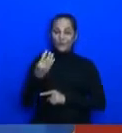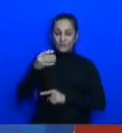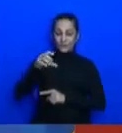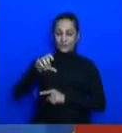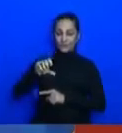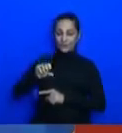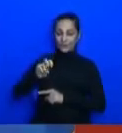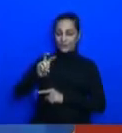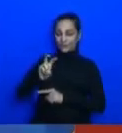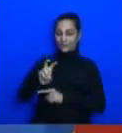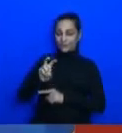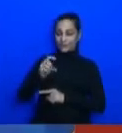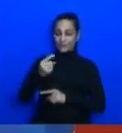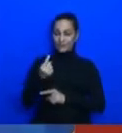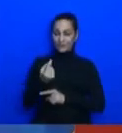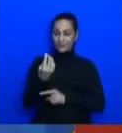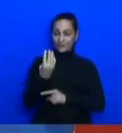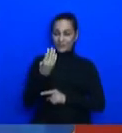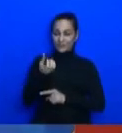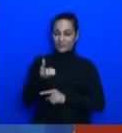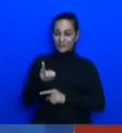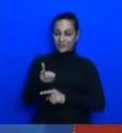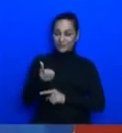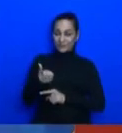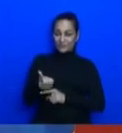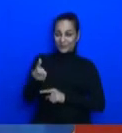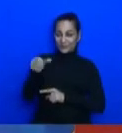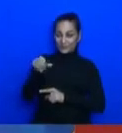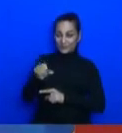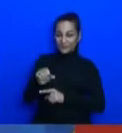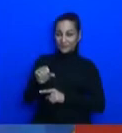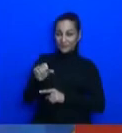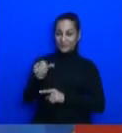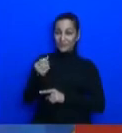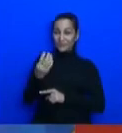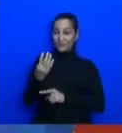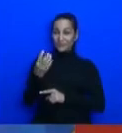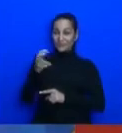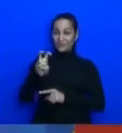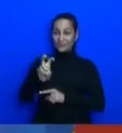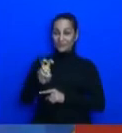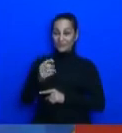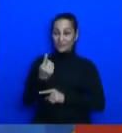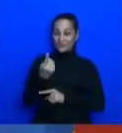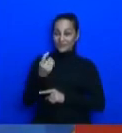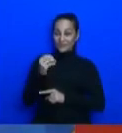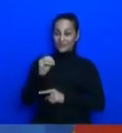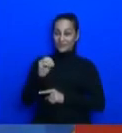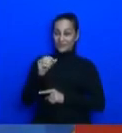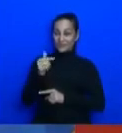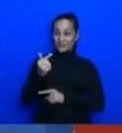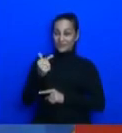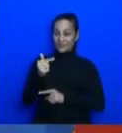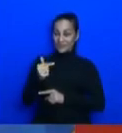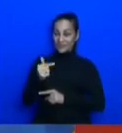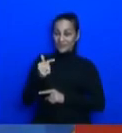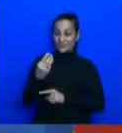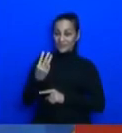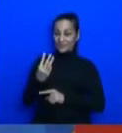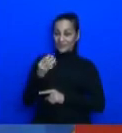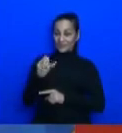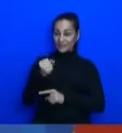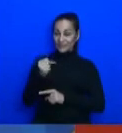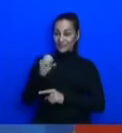49, 51, 46, 69, 45, 10,